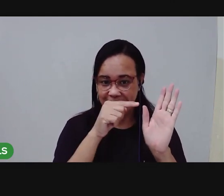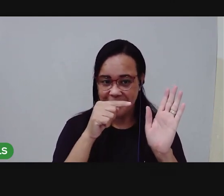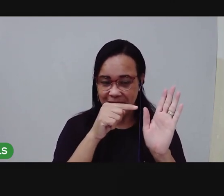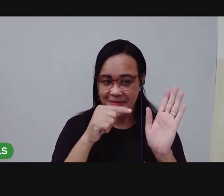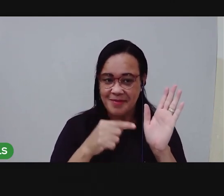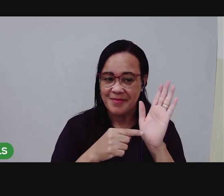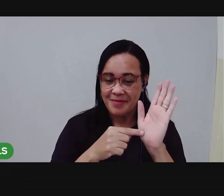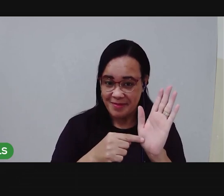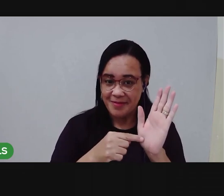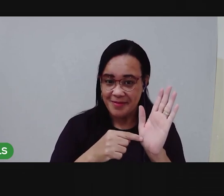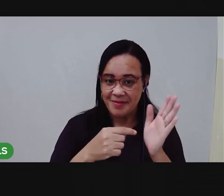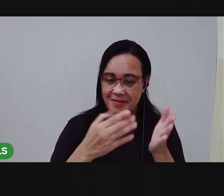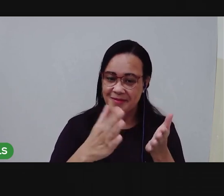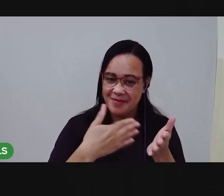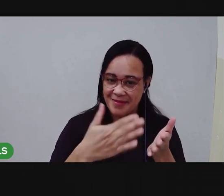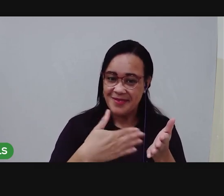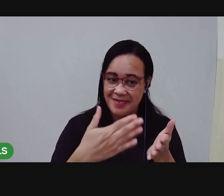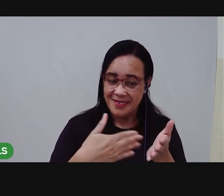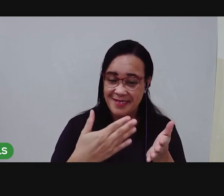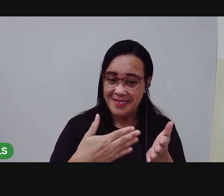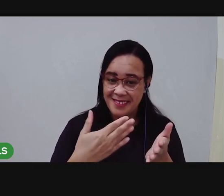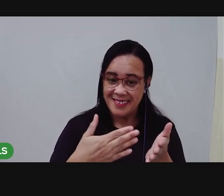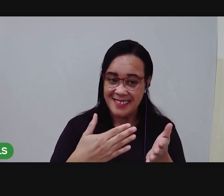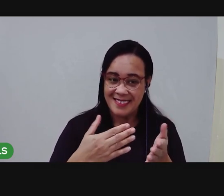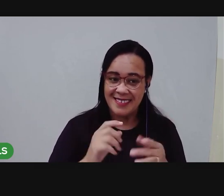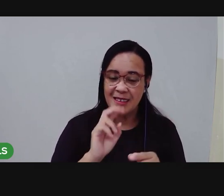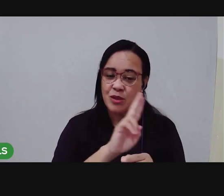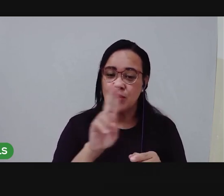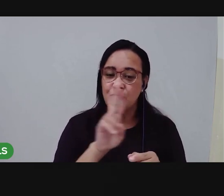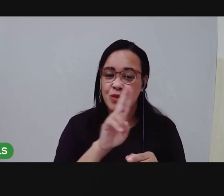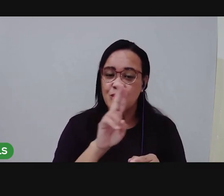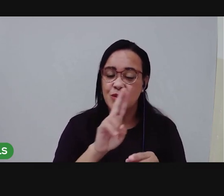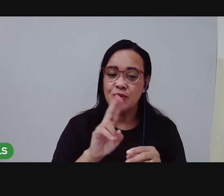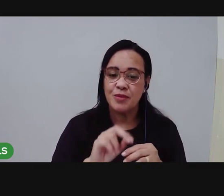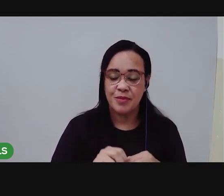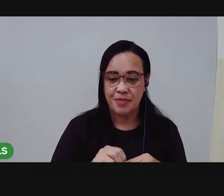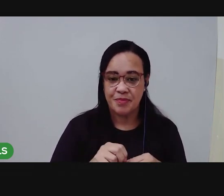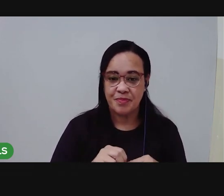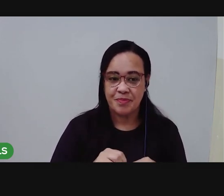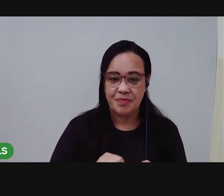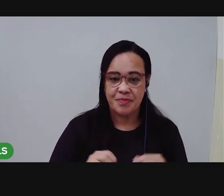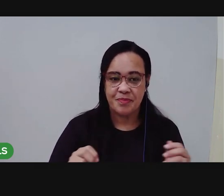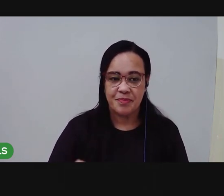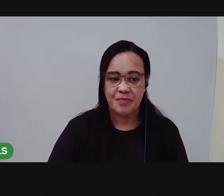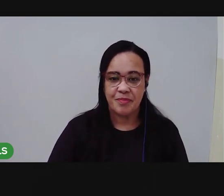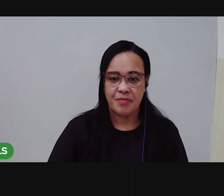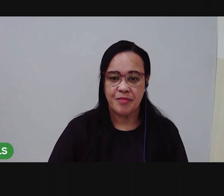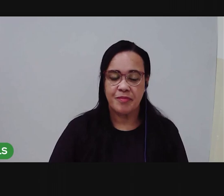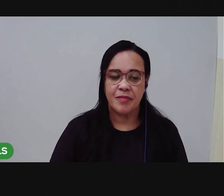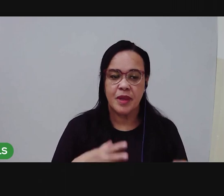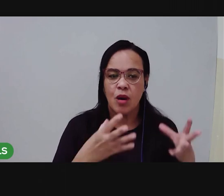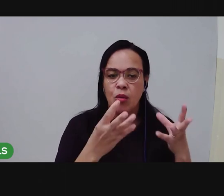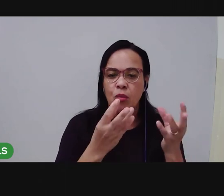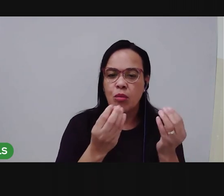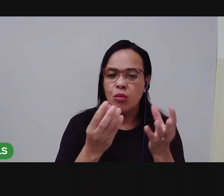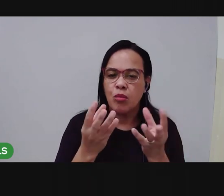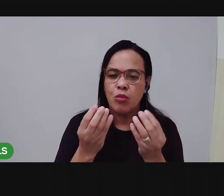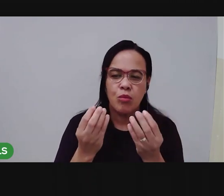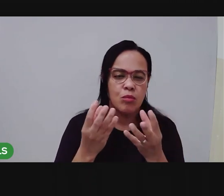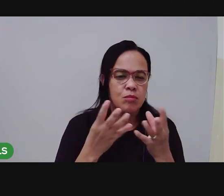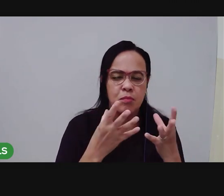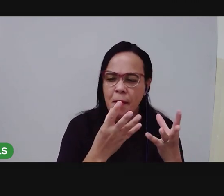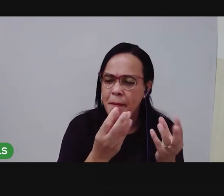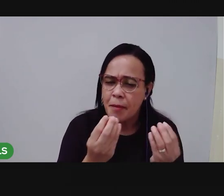Olha esse livro aqui. O nome do livro é Muito, Muito